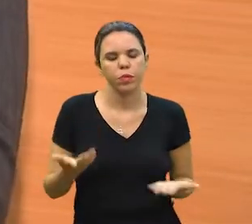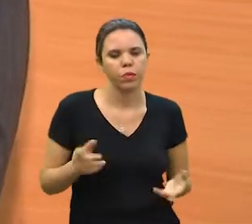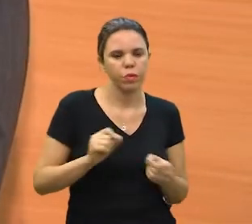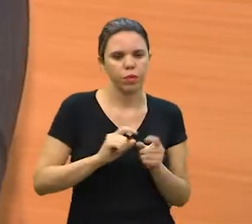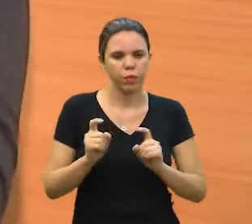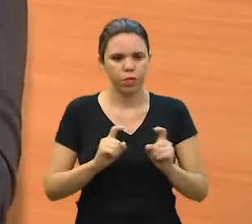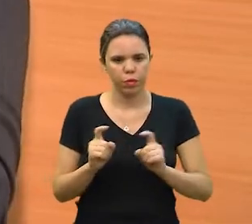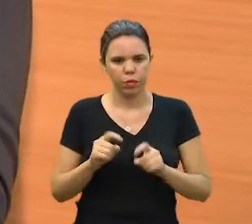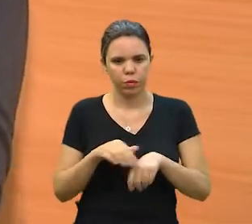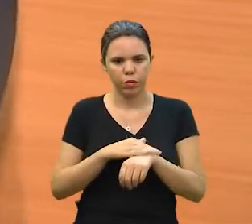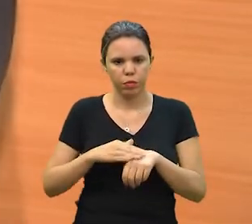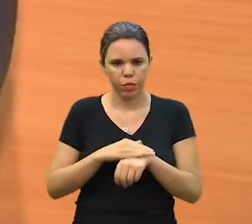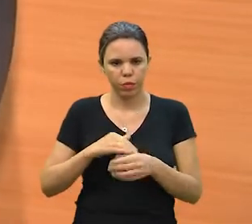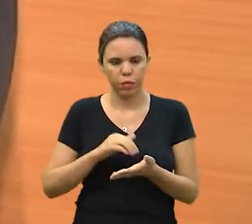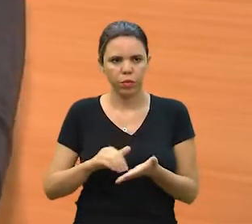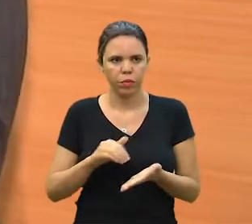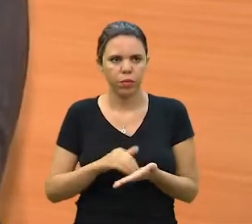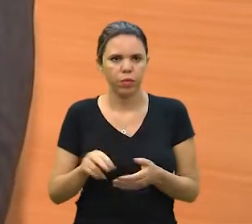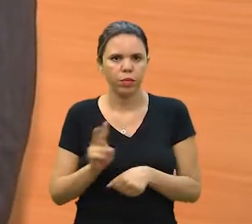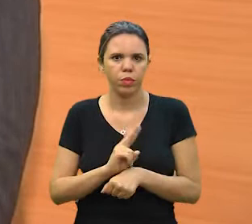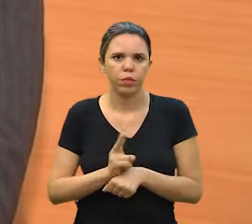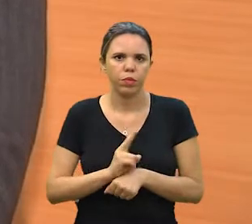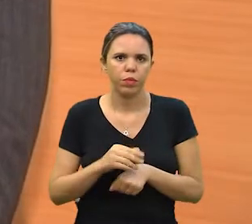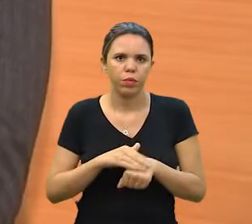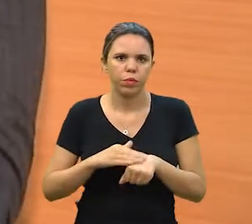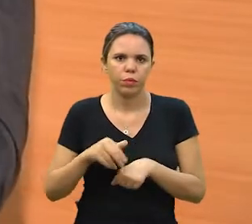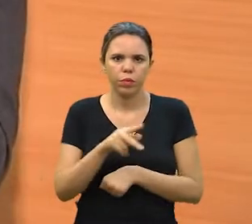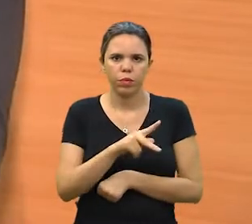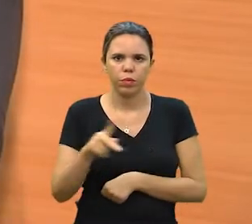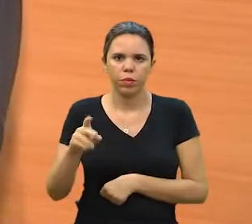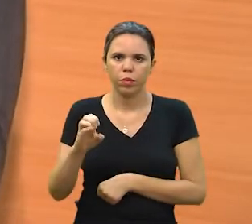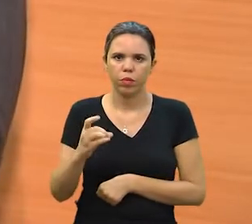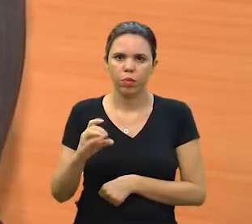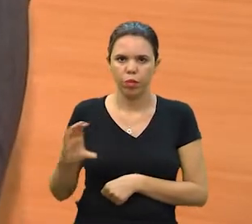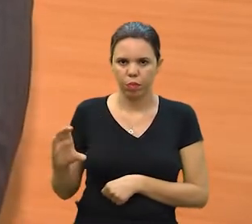procuraram, fizemos reuniões, conversamos com o secretário de Segurança,